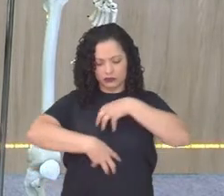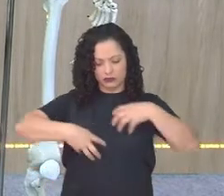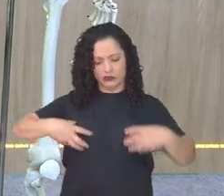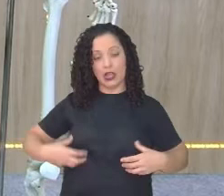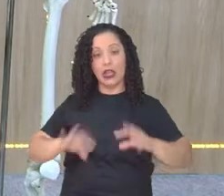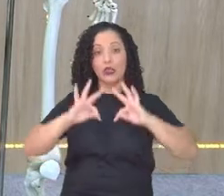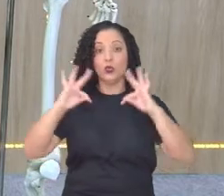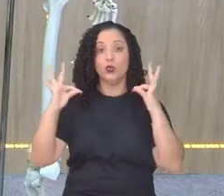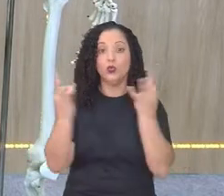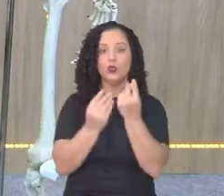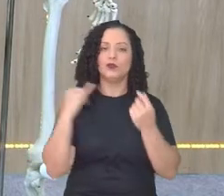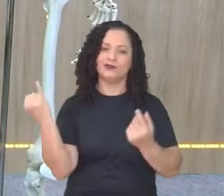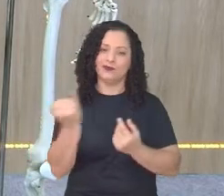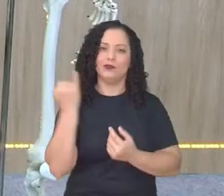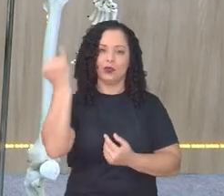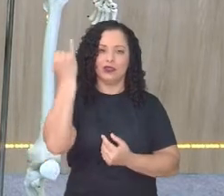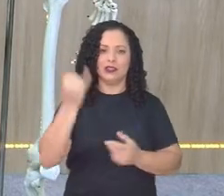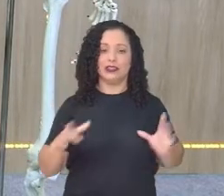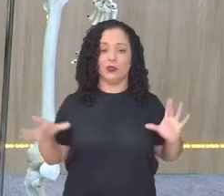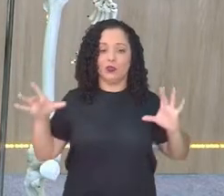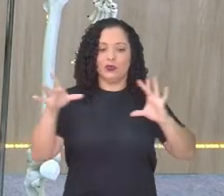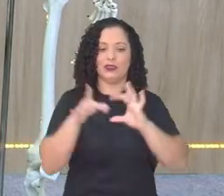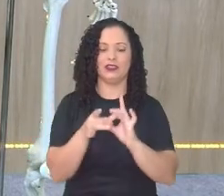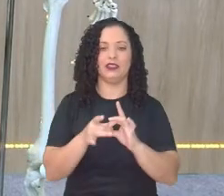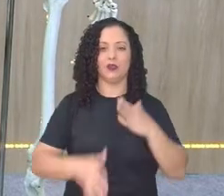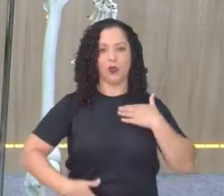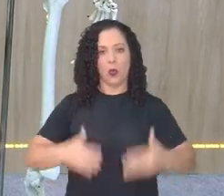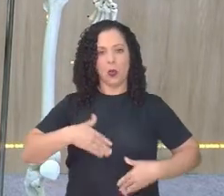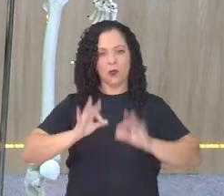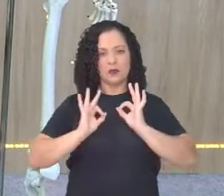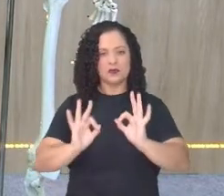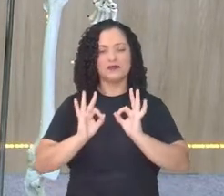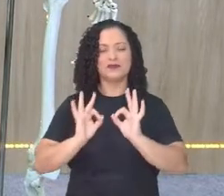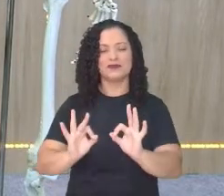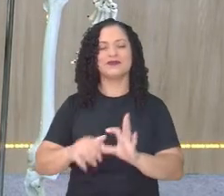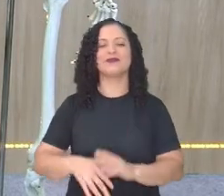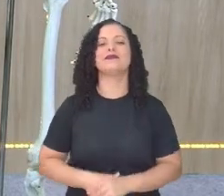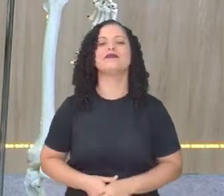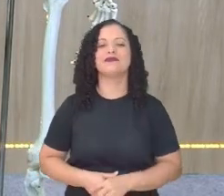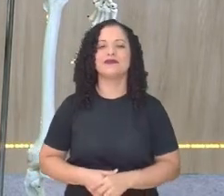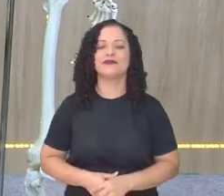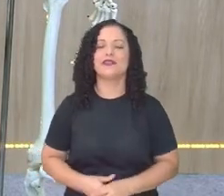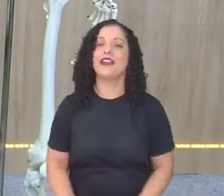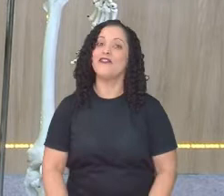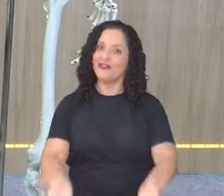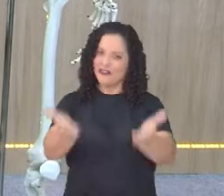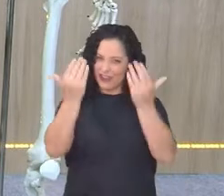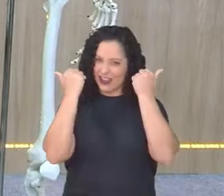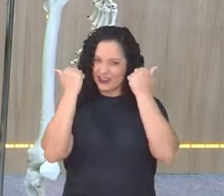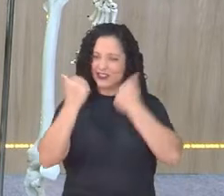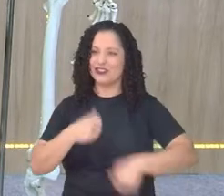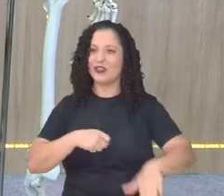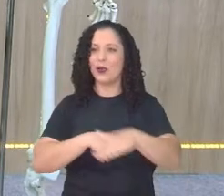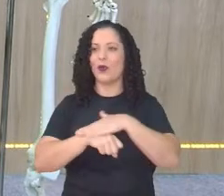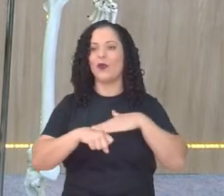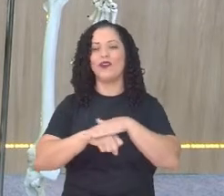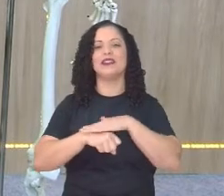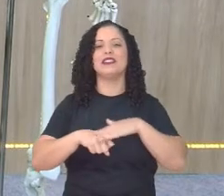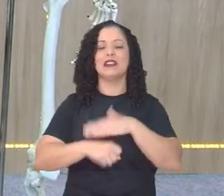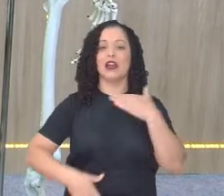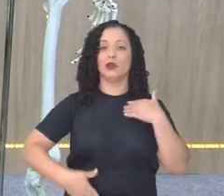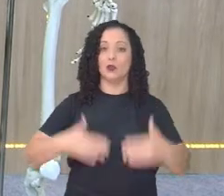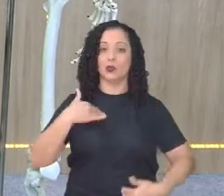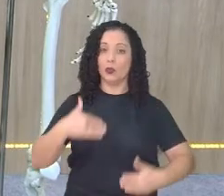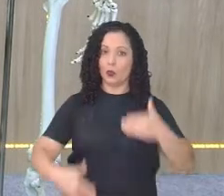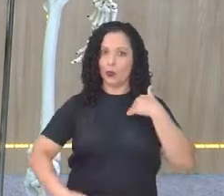porque todos juntos compõem o bom funcionamento do nosso corpo. Mas vamos lá, vamos conversar a respeito aí do corpo